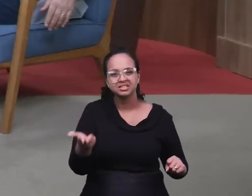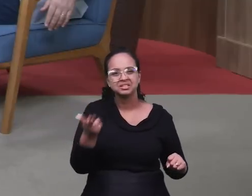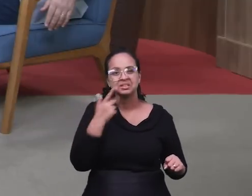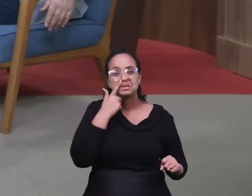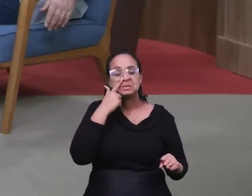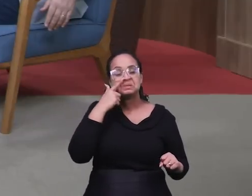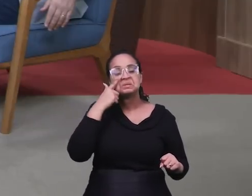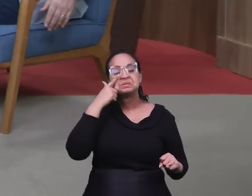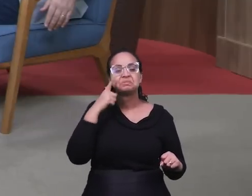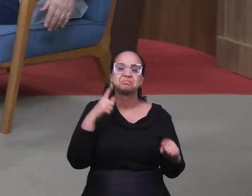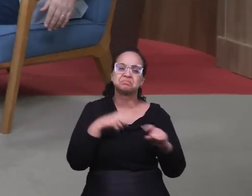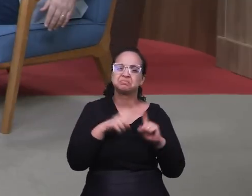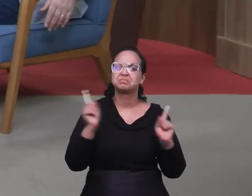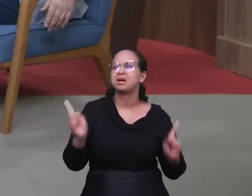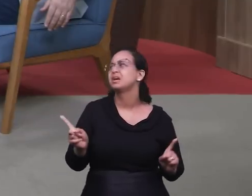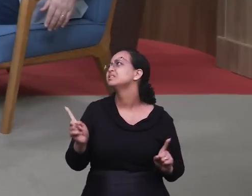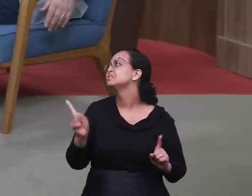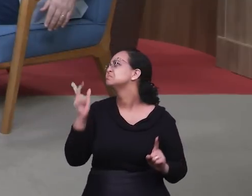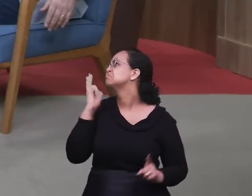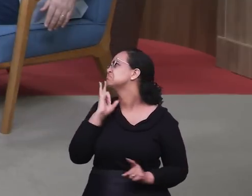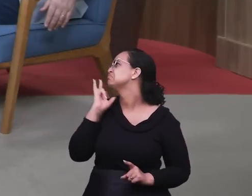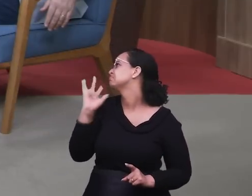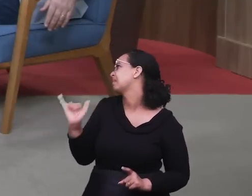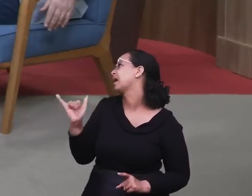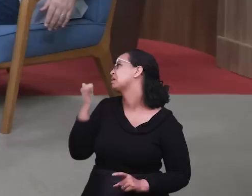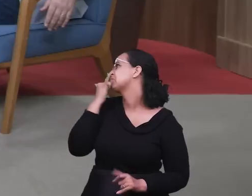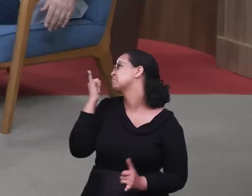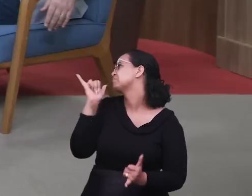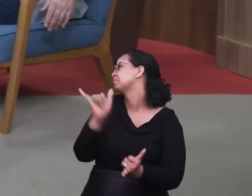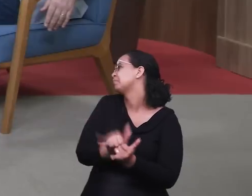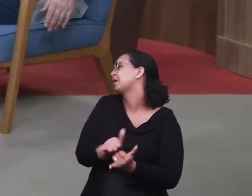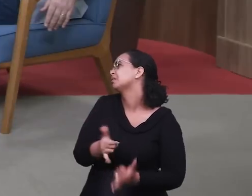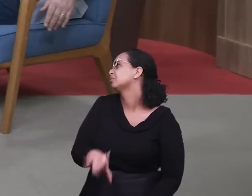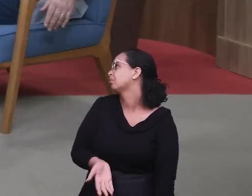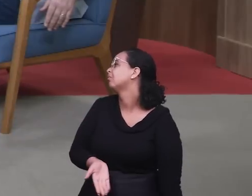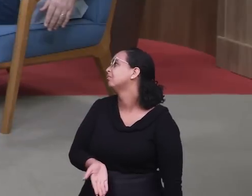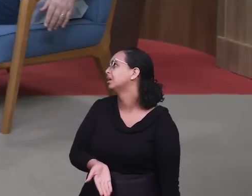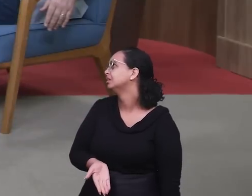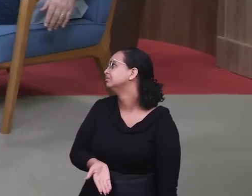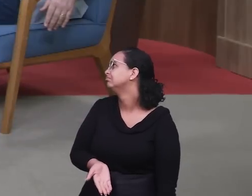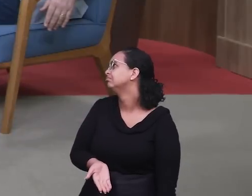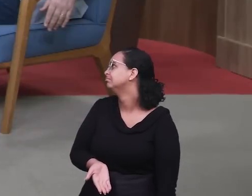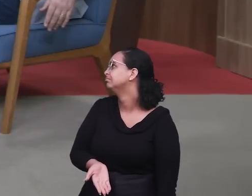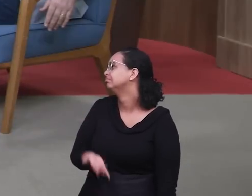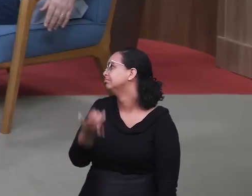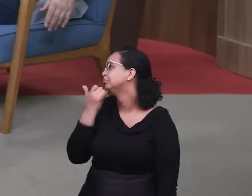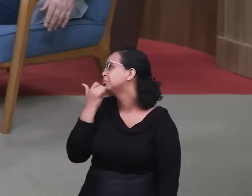assim? Mas, Pai, perdoa-lhes. Josias,